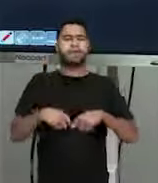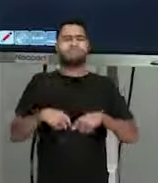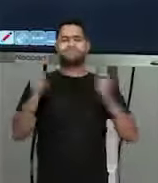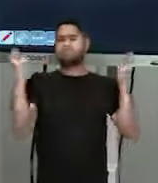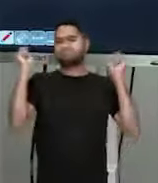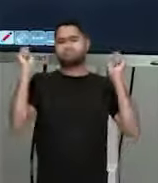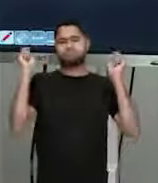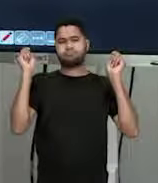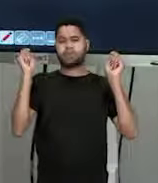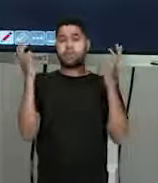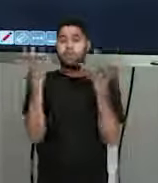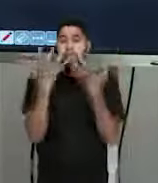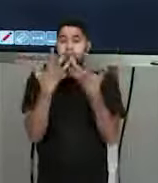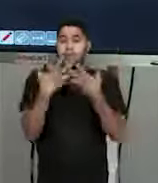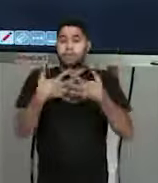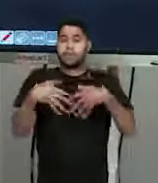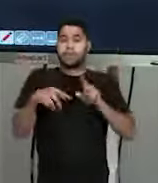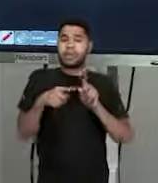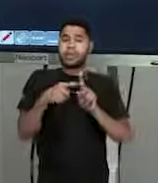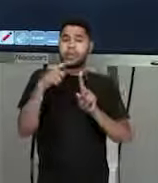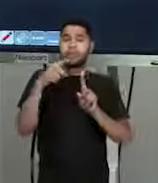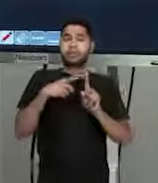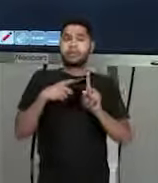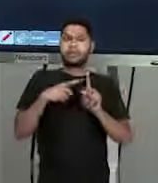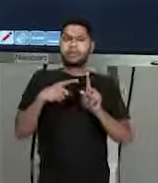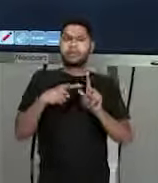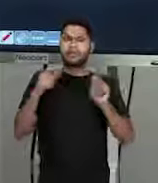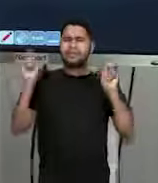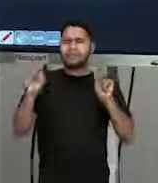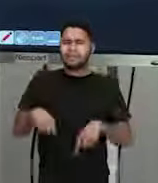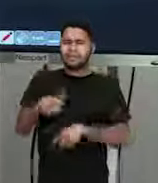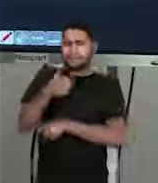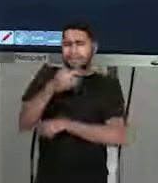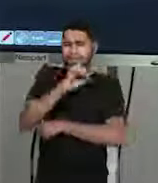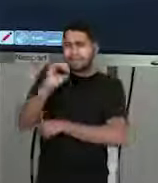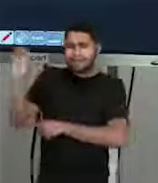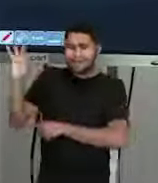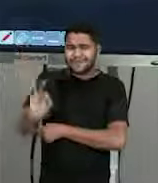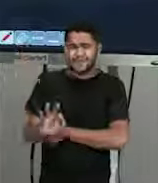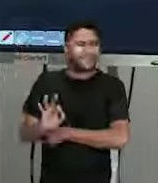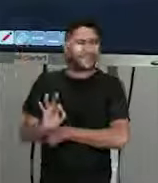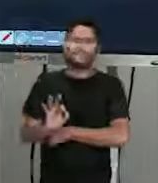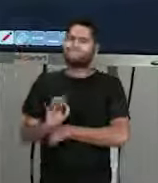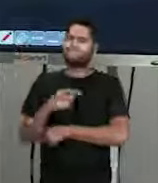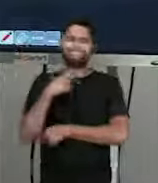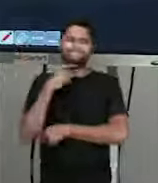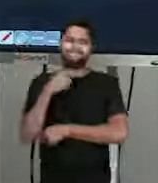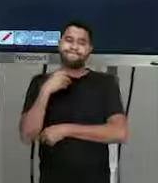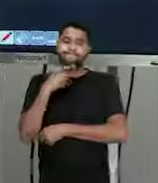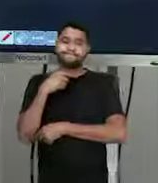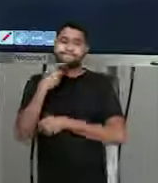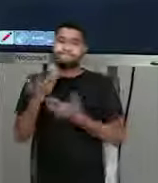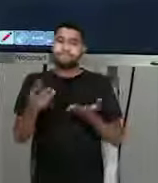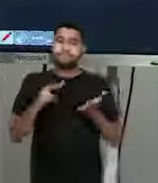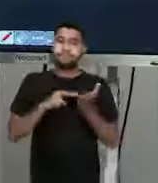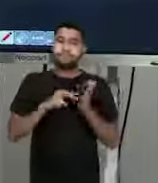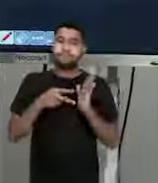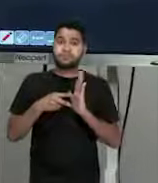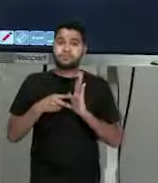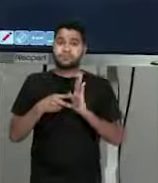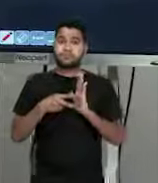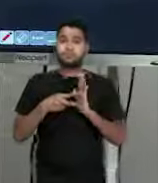construir uma máquina térmica que tenha um rendimento de 100%. Bom, ou seja,